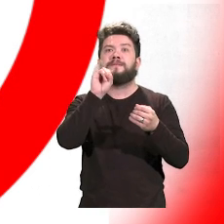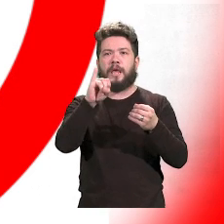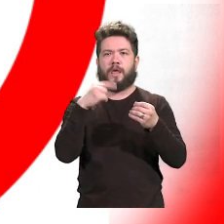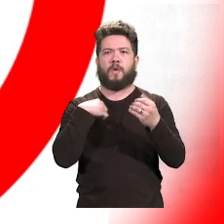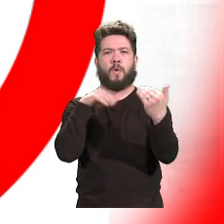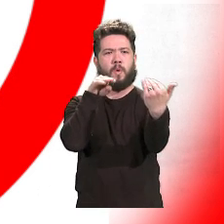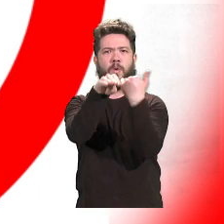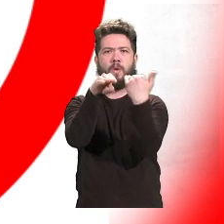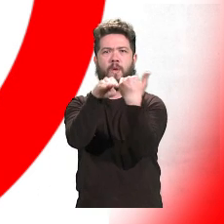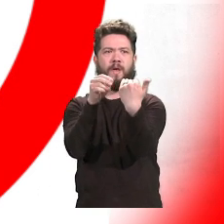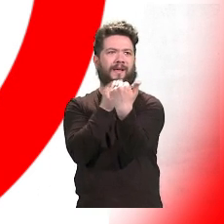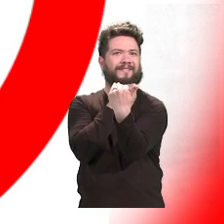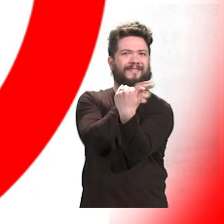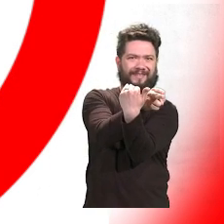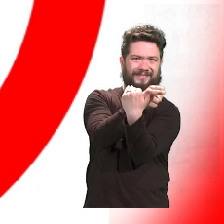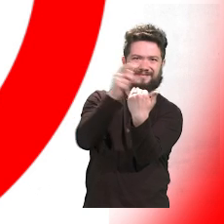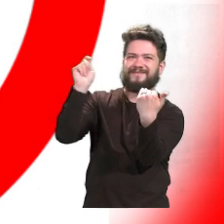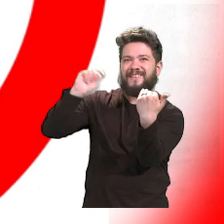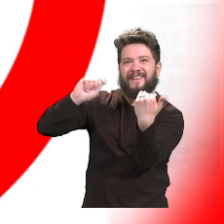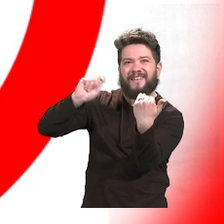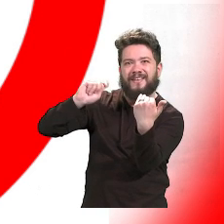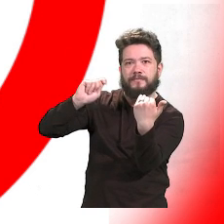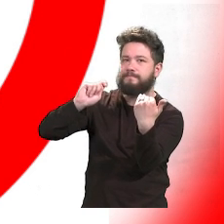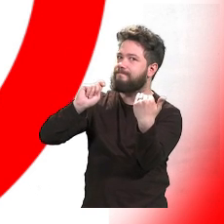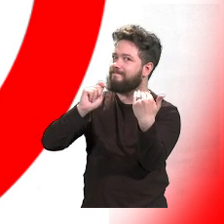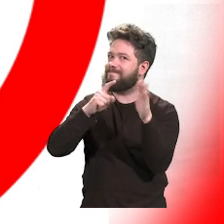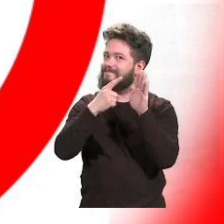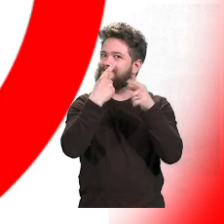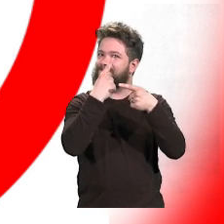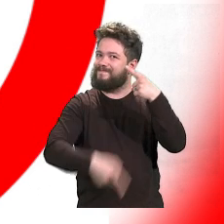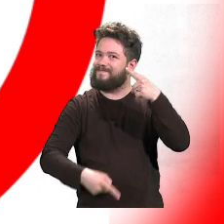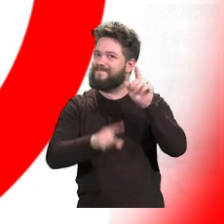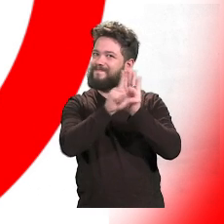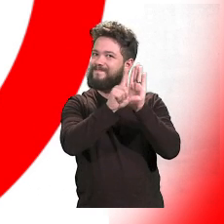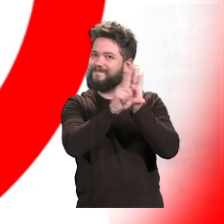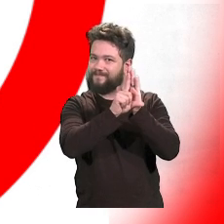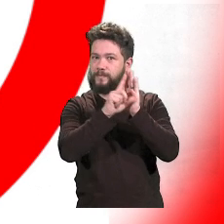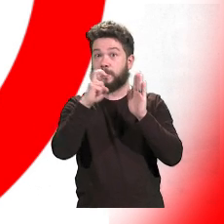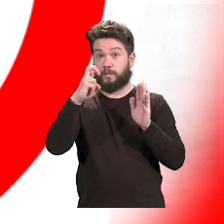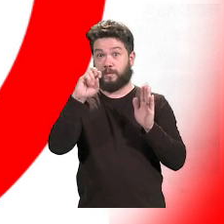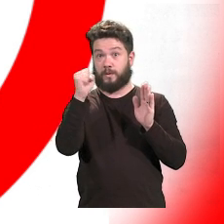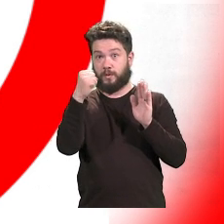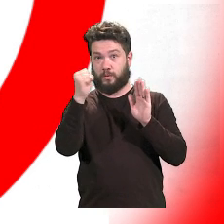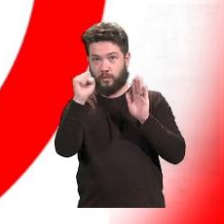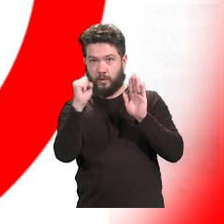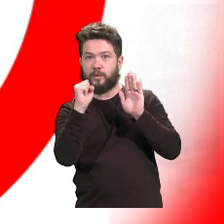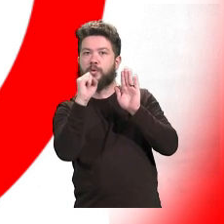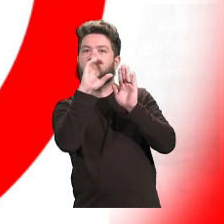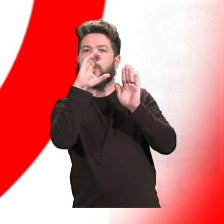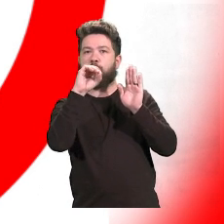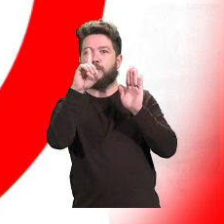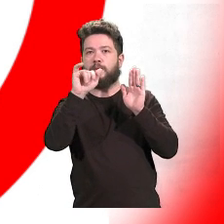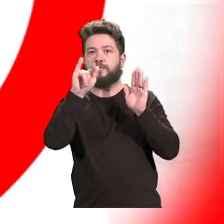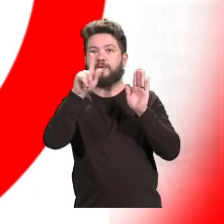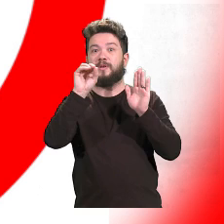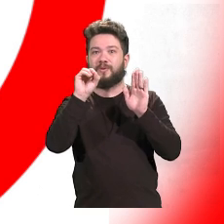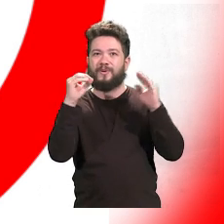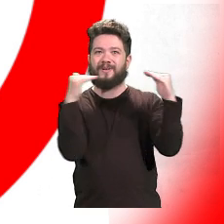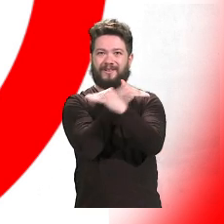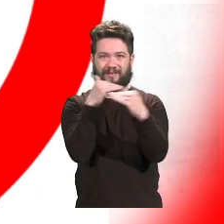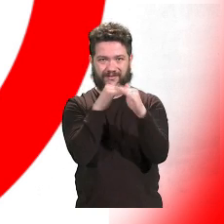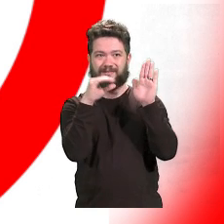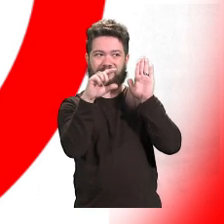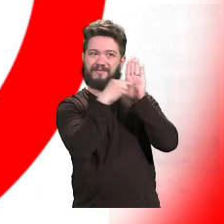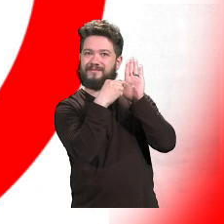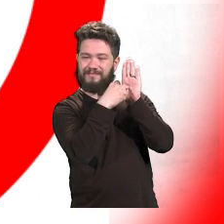contramão, pode? Não. Essa atitude é proibida por lei, artigo 58 do Código de Trânsito